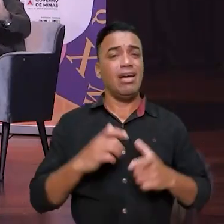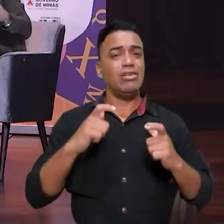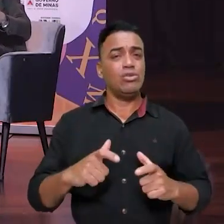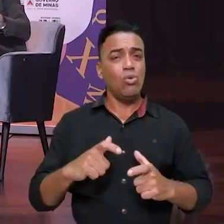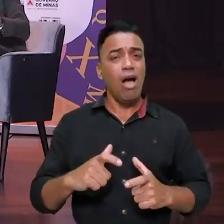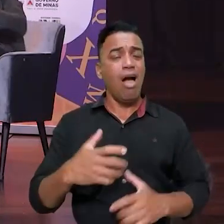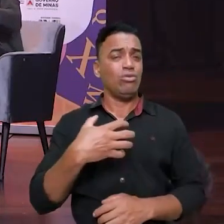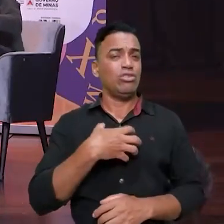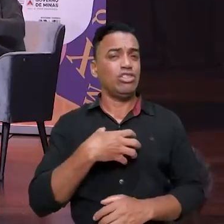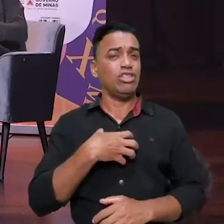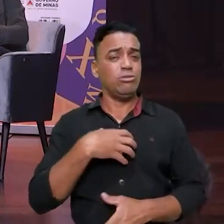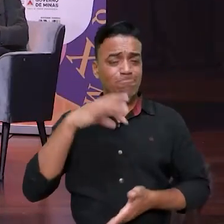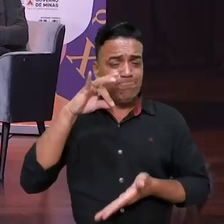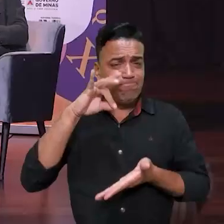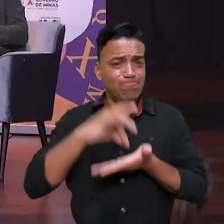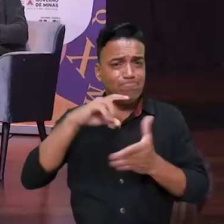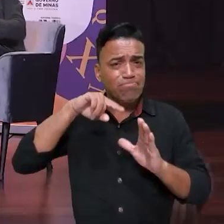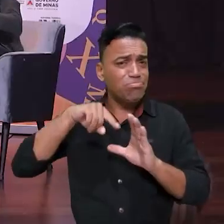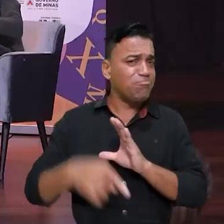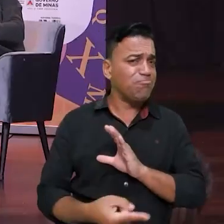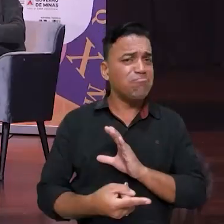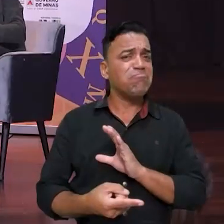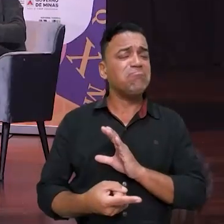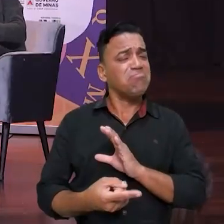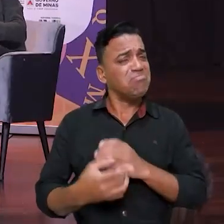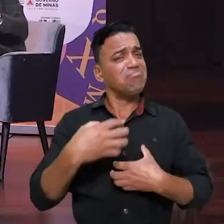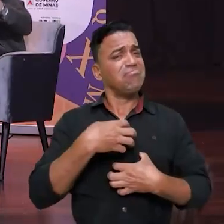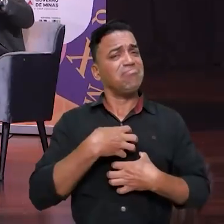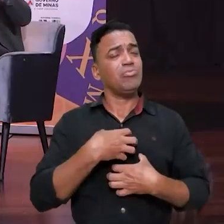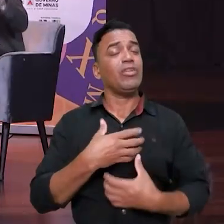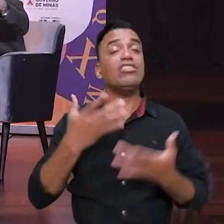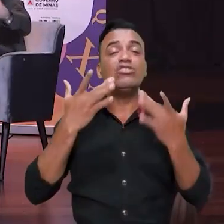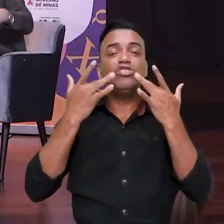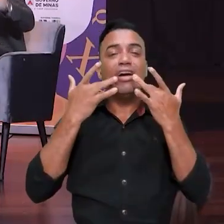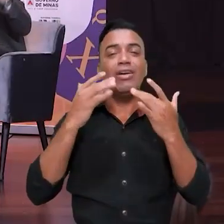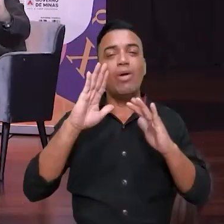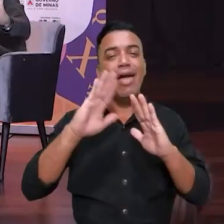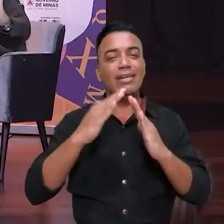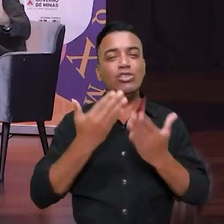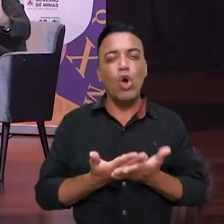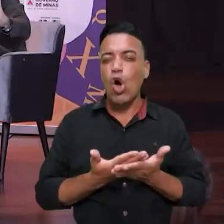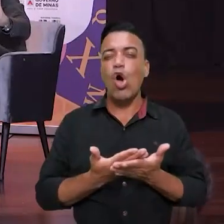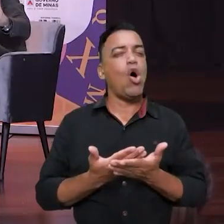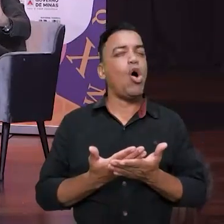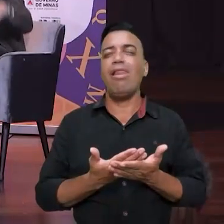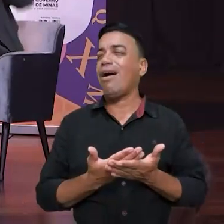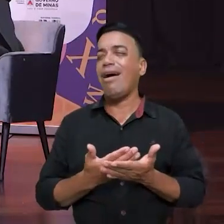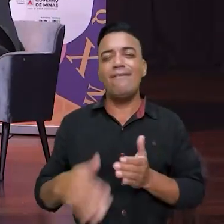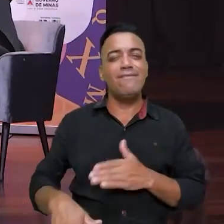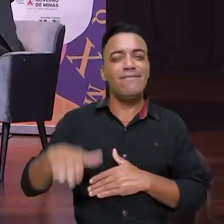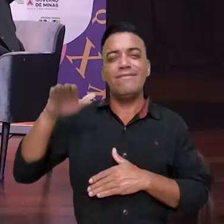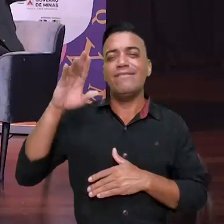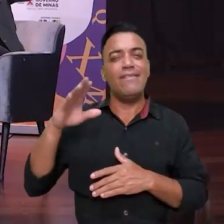senti mais verdadeiro. Muito mais verdadeiro. Então o teatro é uma grande escola, é o meu berço por toda a vida.